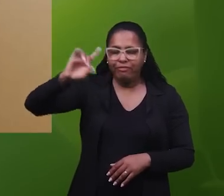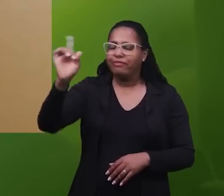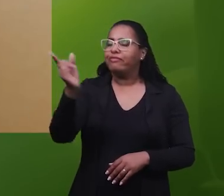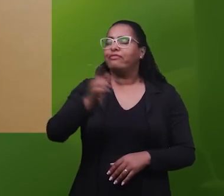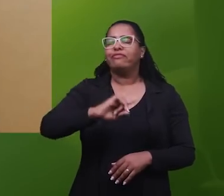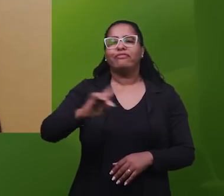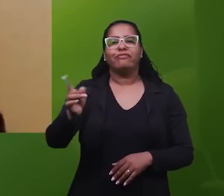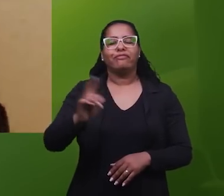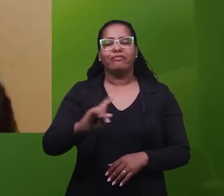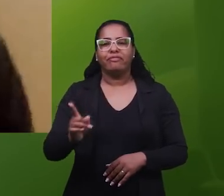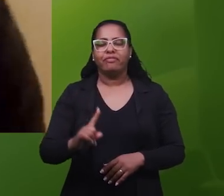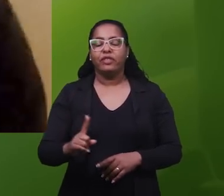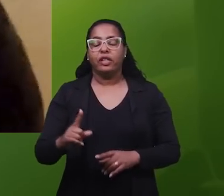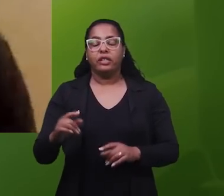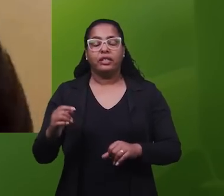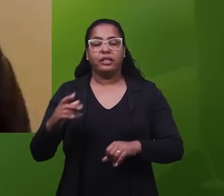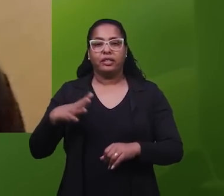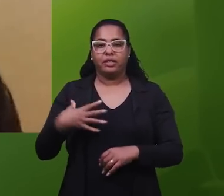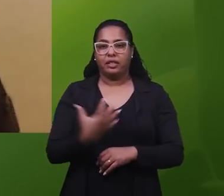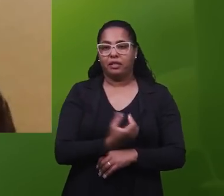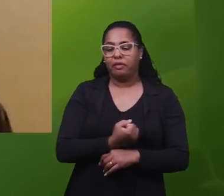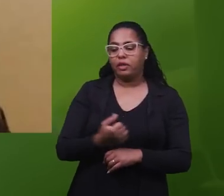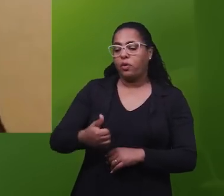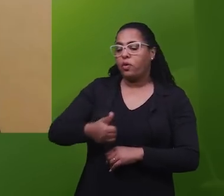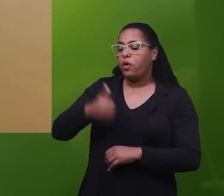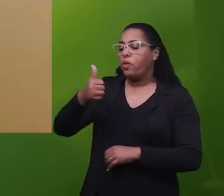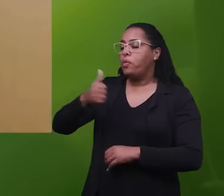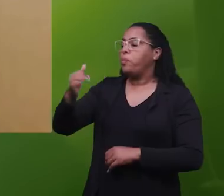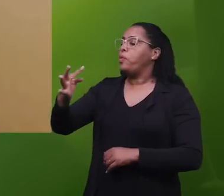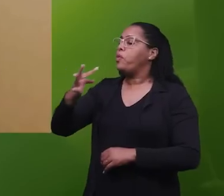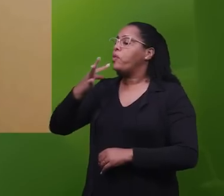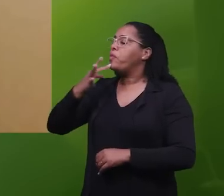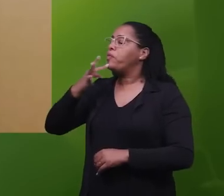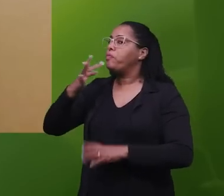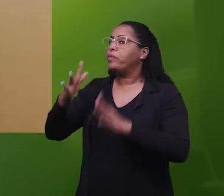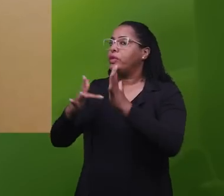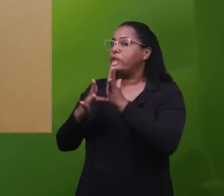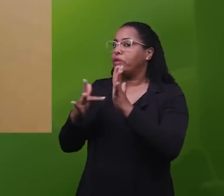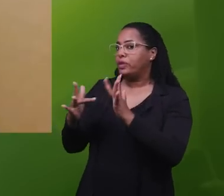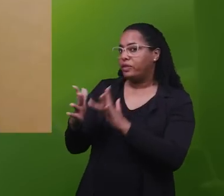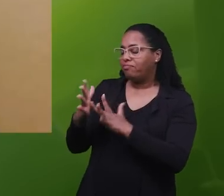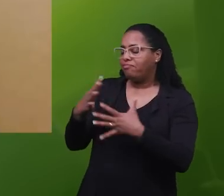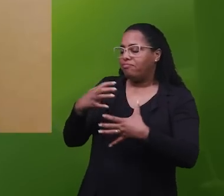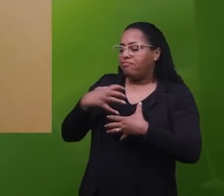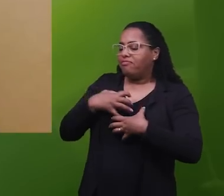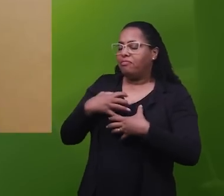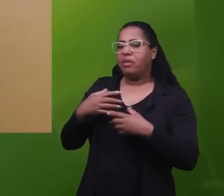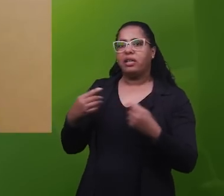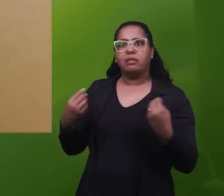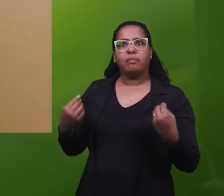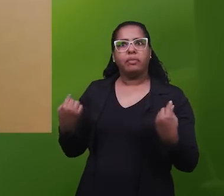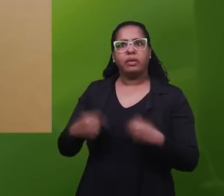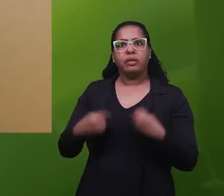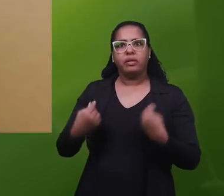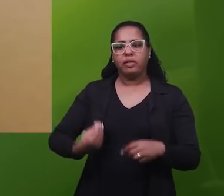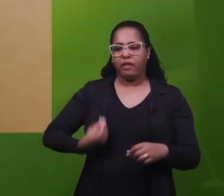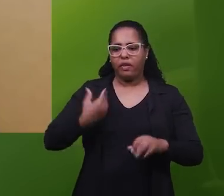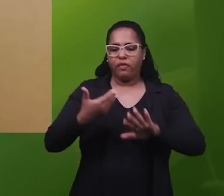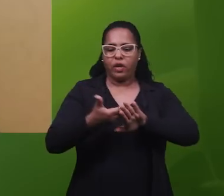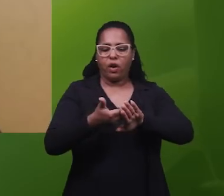Salvação, ela tem um primeiro encontro com Jesus, mas você depois tem que viver